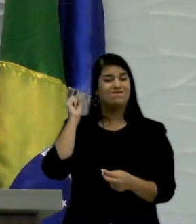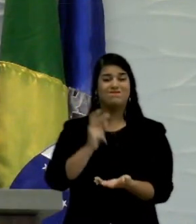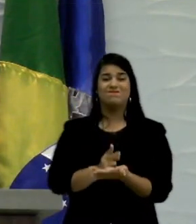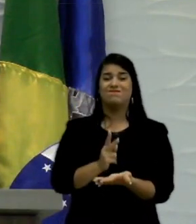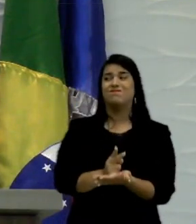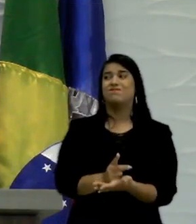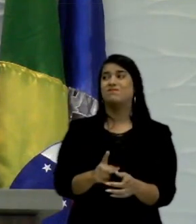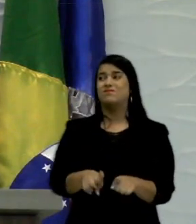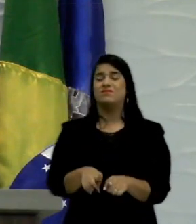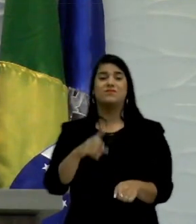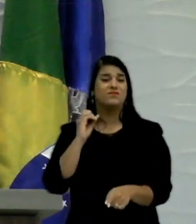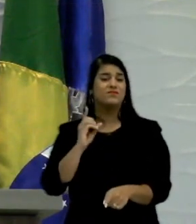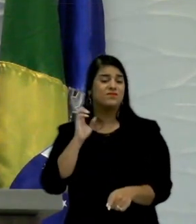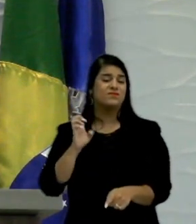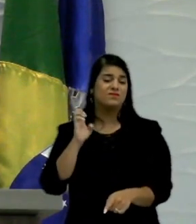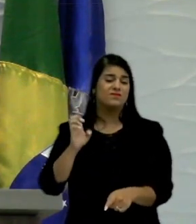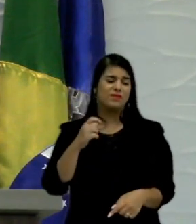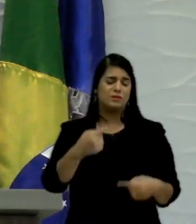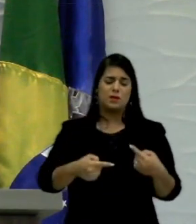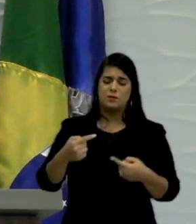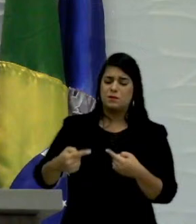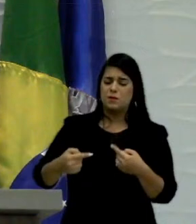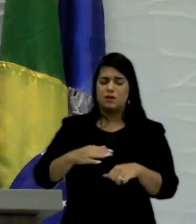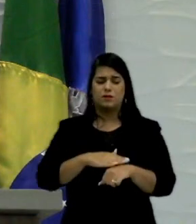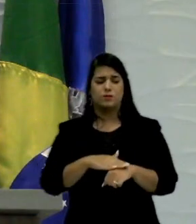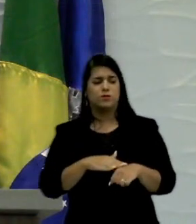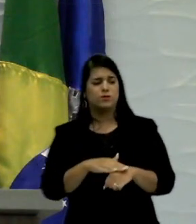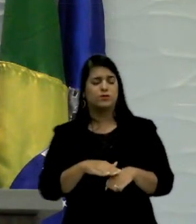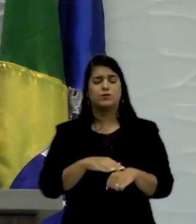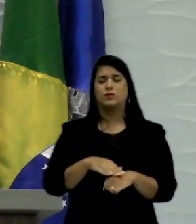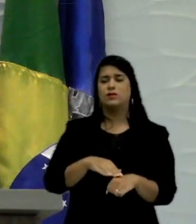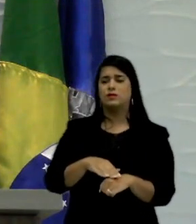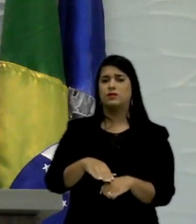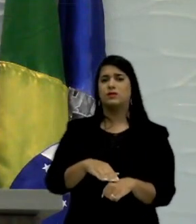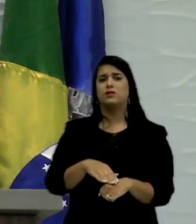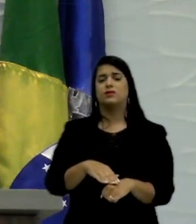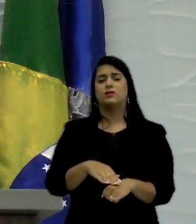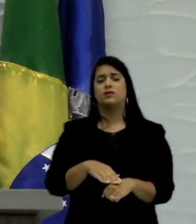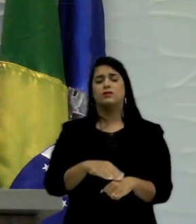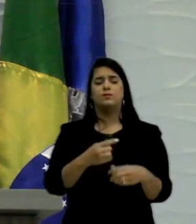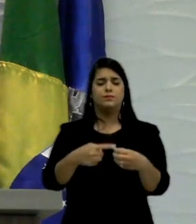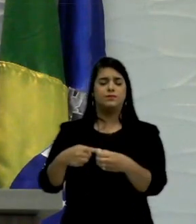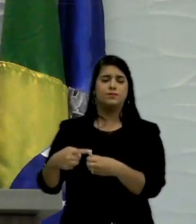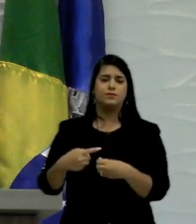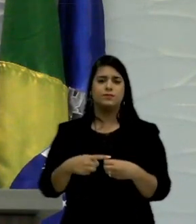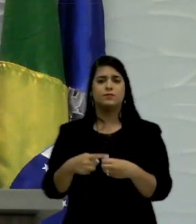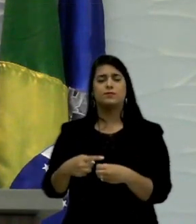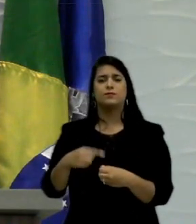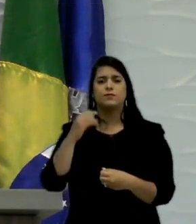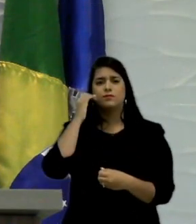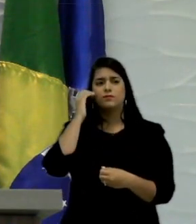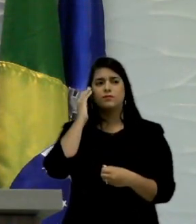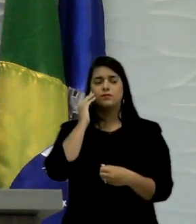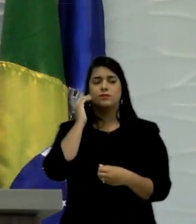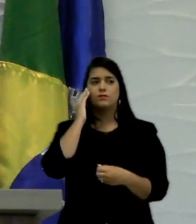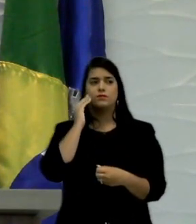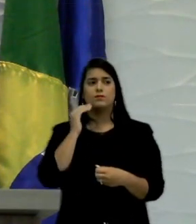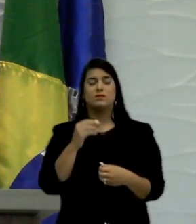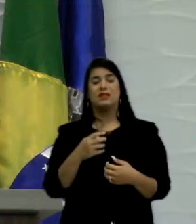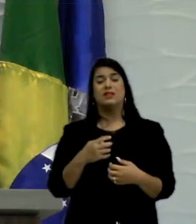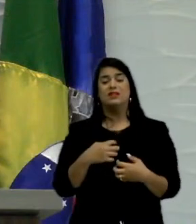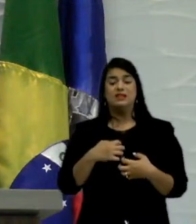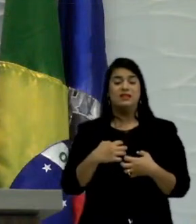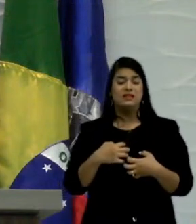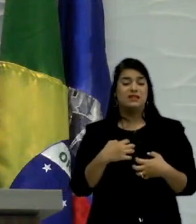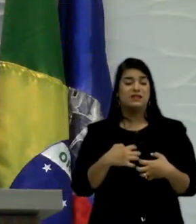também os deputados estaduais debatendo sobre essas questões dos municípios, e o que mais nos